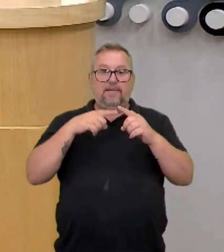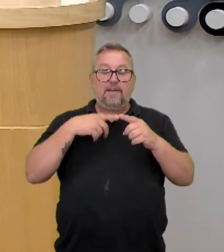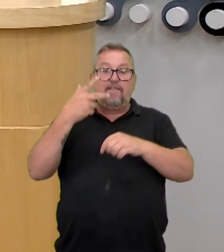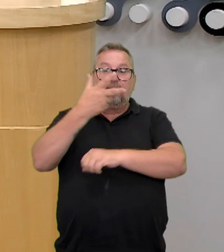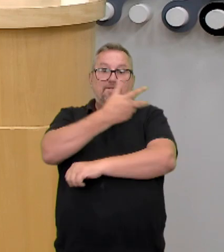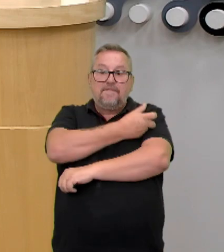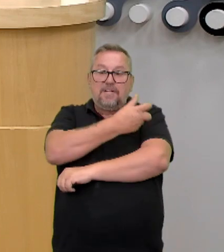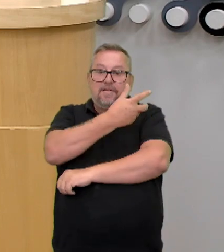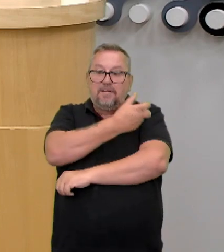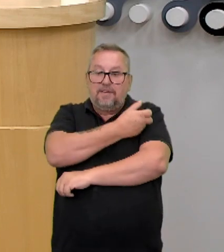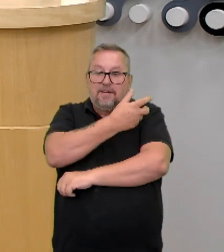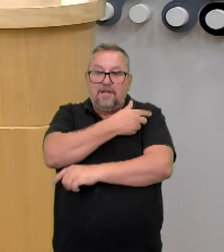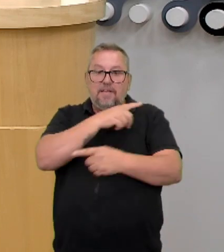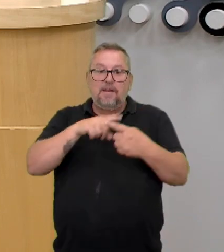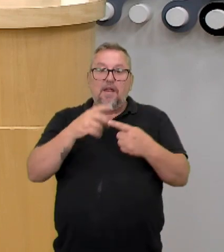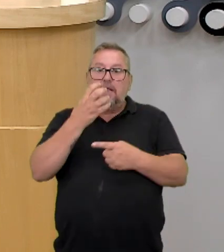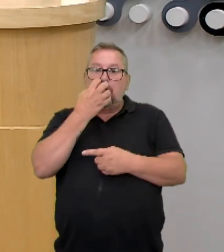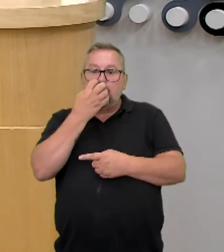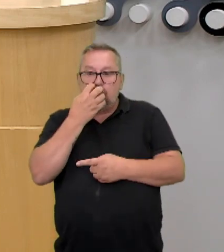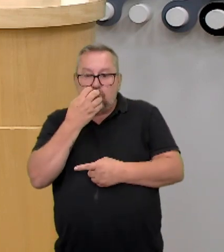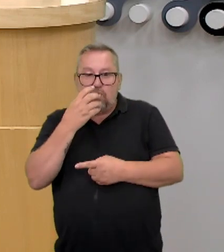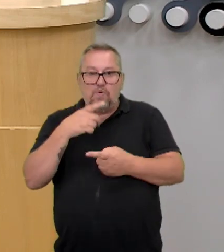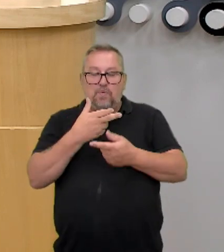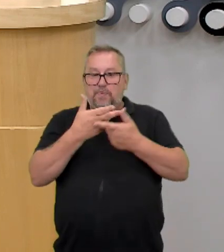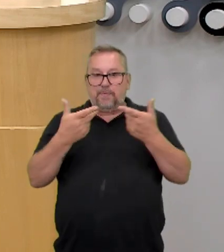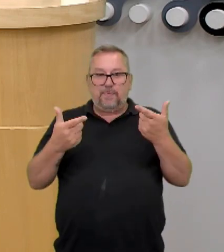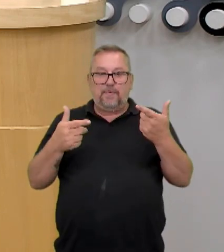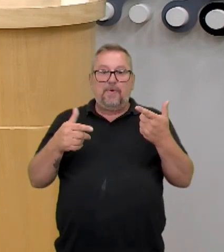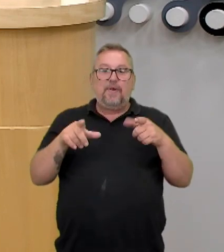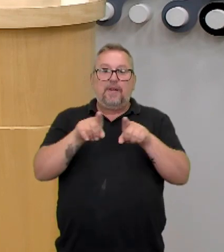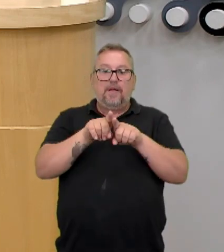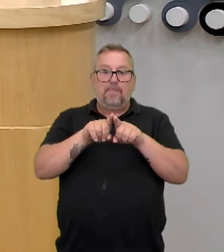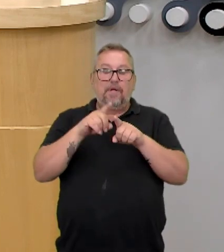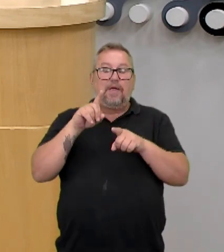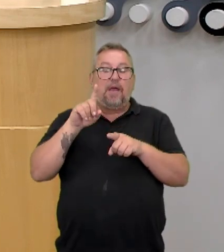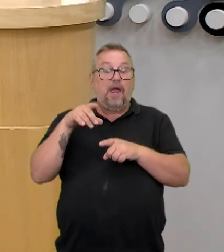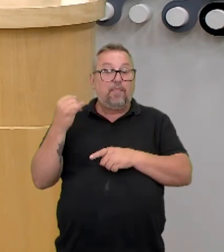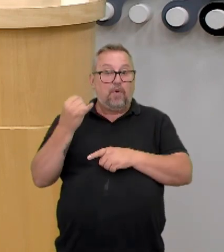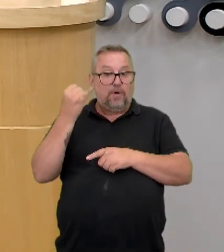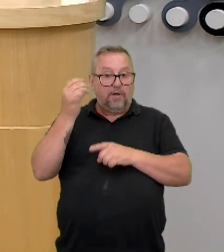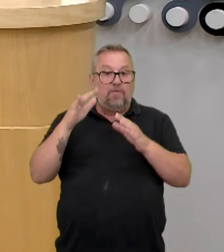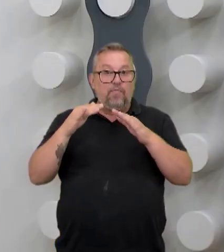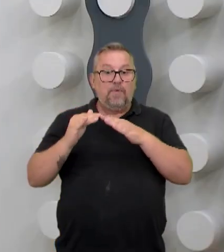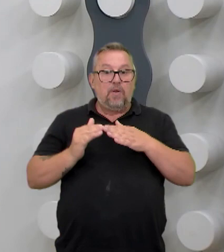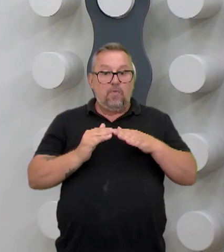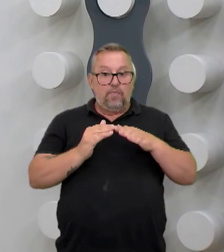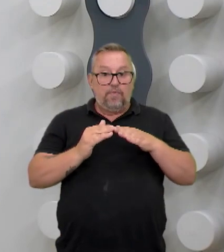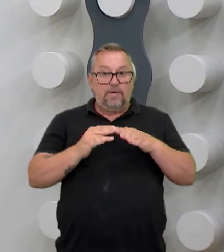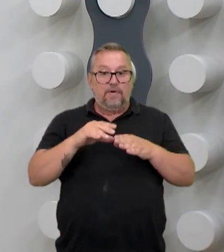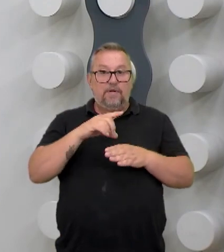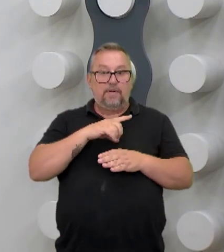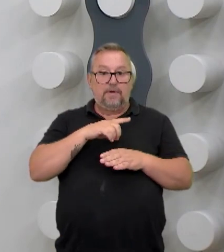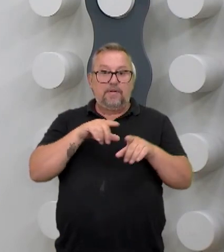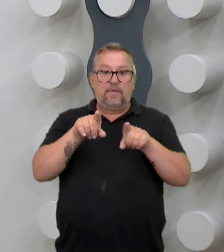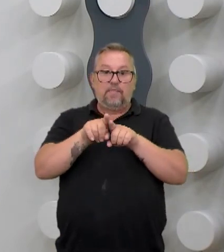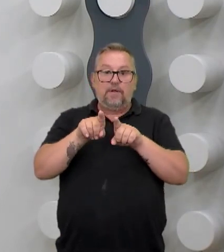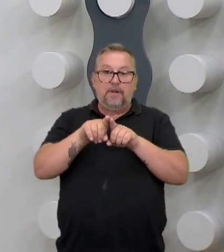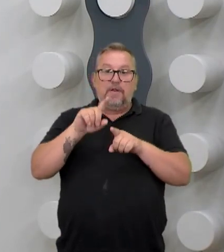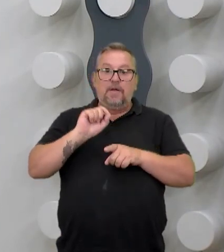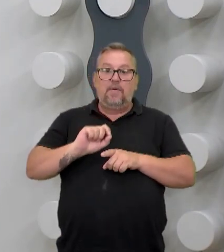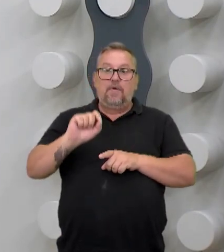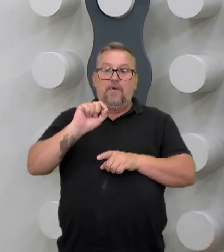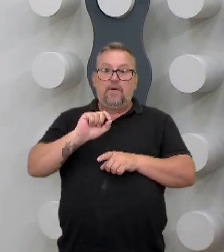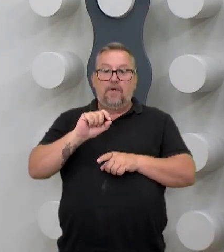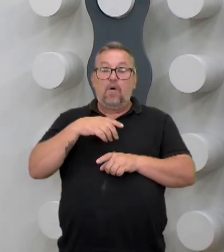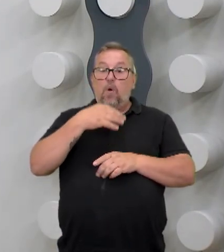vacina, a vacina antirrábica, sei lá, tem todas as informações que são importantes para a comunidade, então geralmente tá lá. E também tem aquela parte onde vai ter